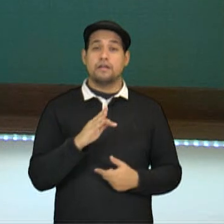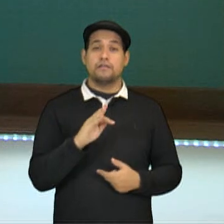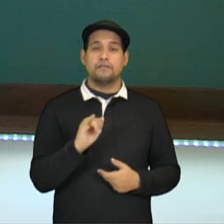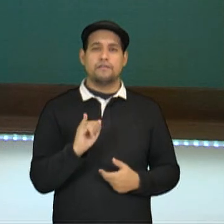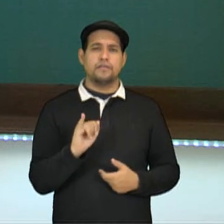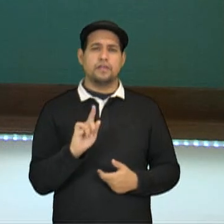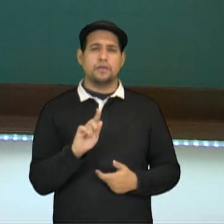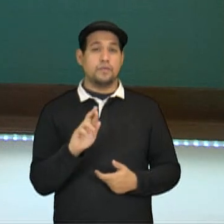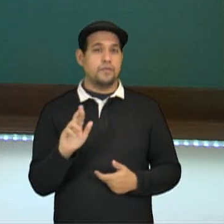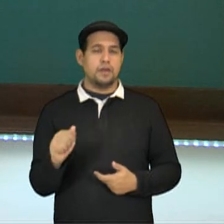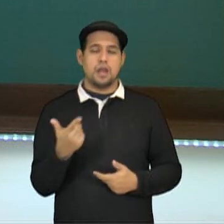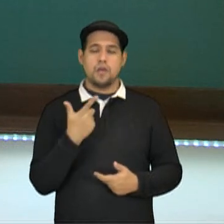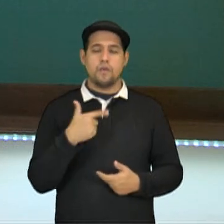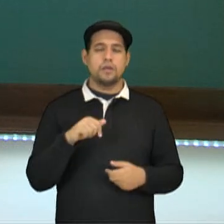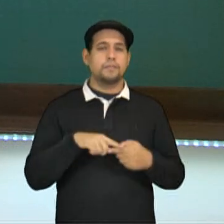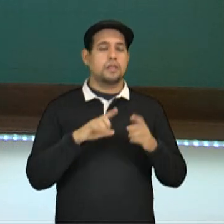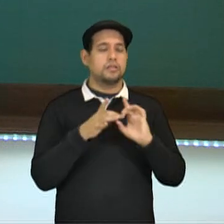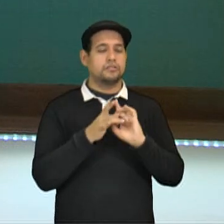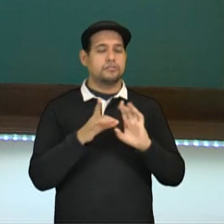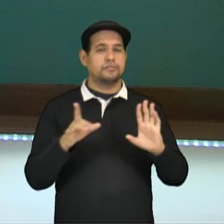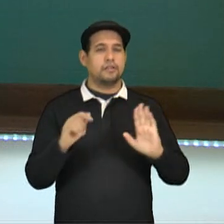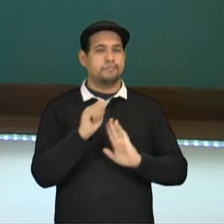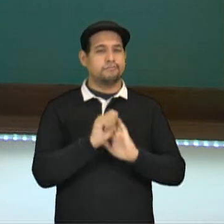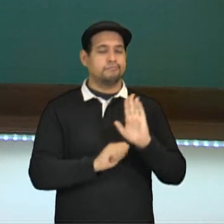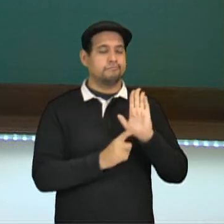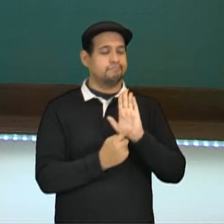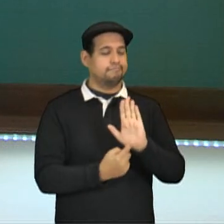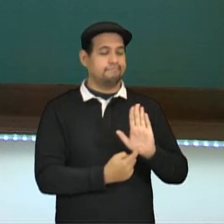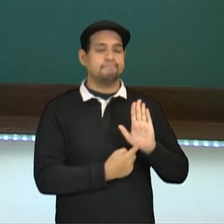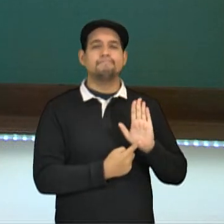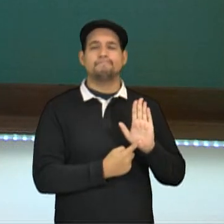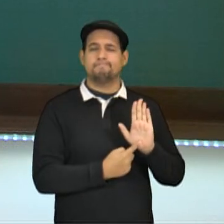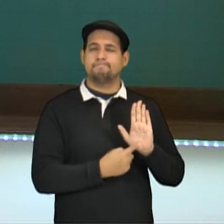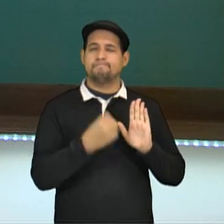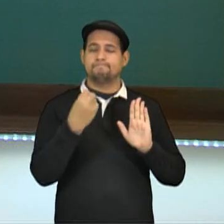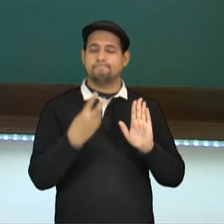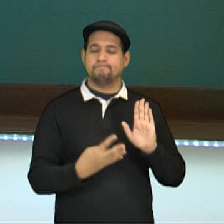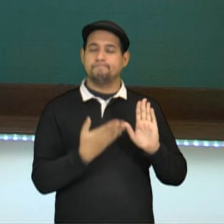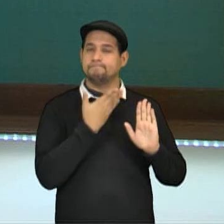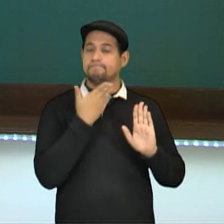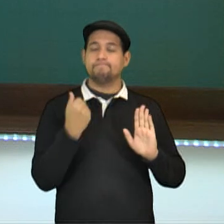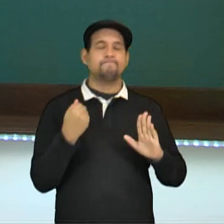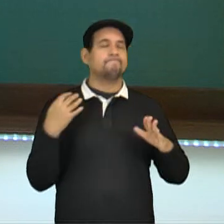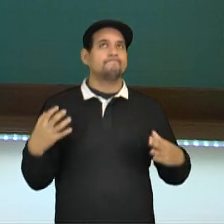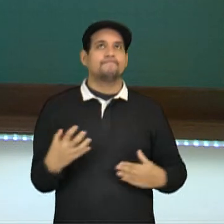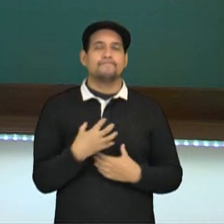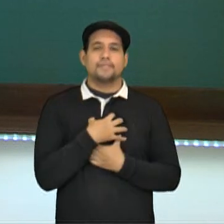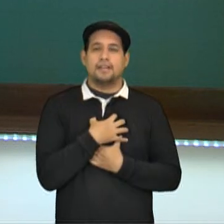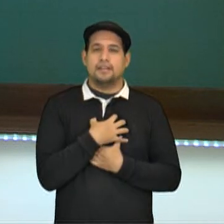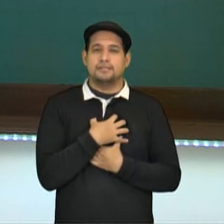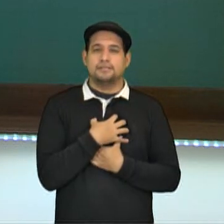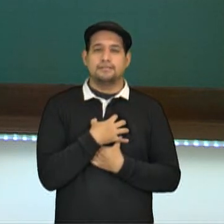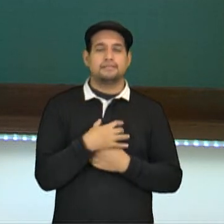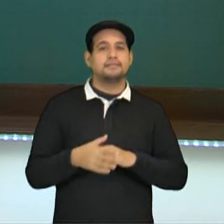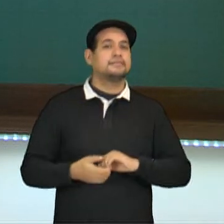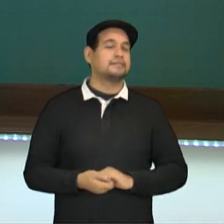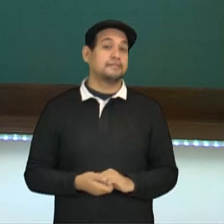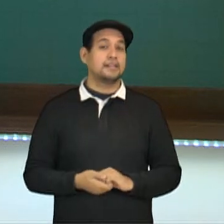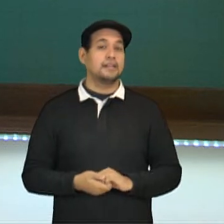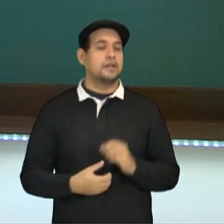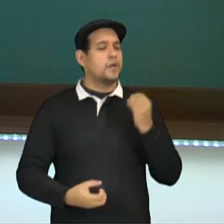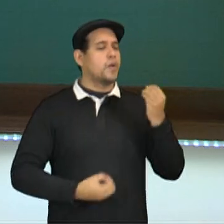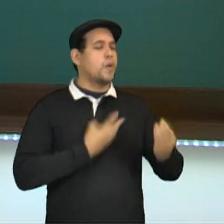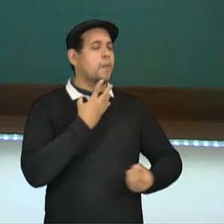no início da aula, para deixar o seu texto mais expressivo, né? Para expressar melhor os sentimentos. Um